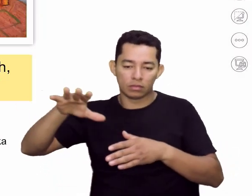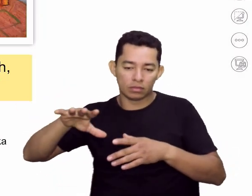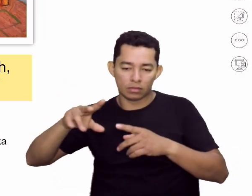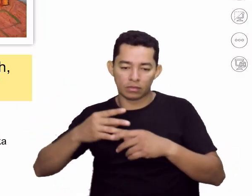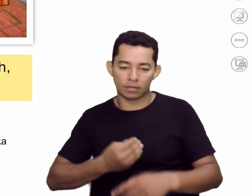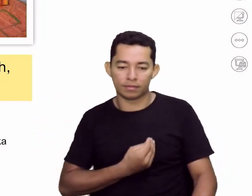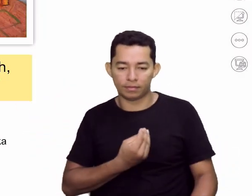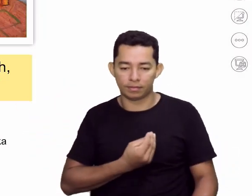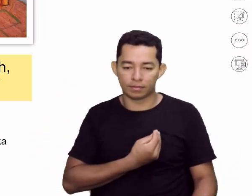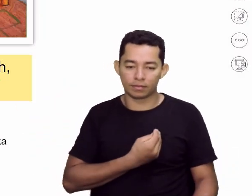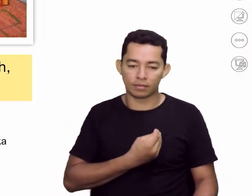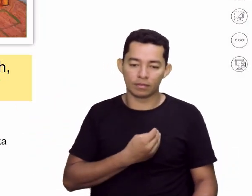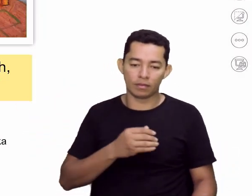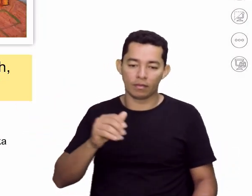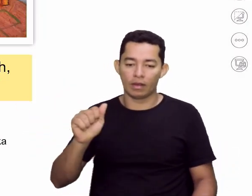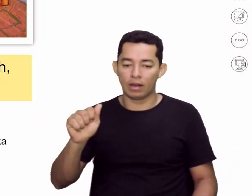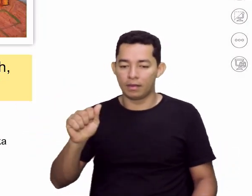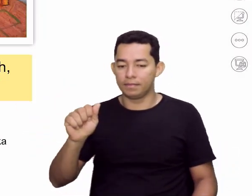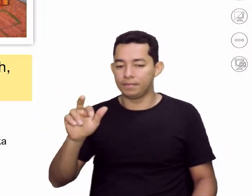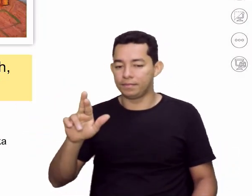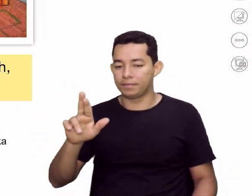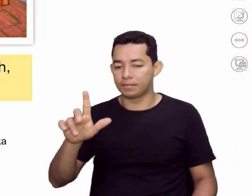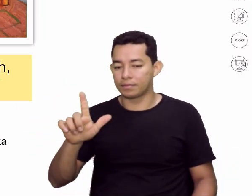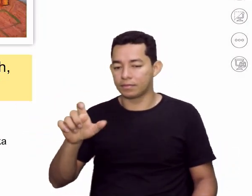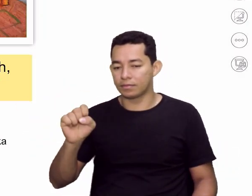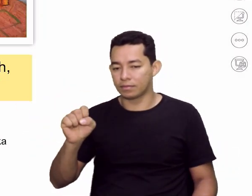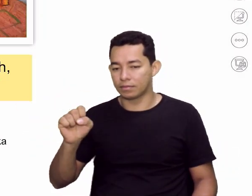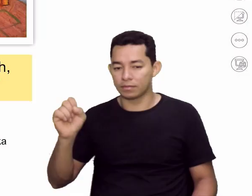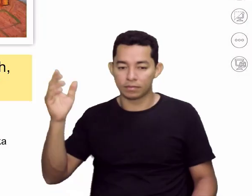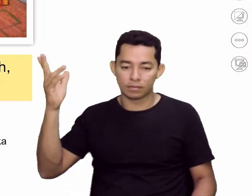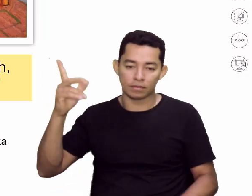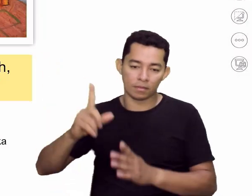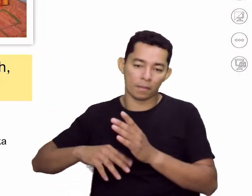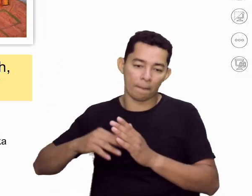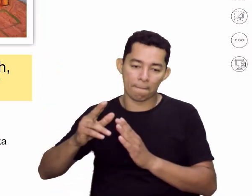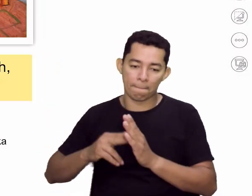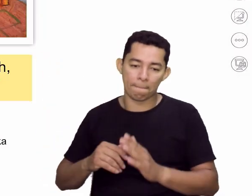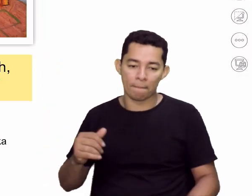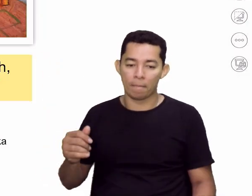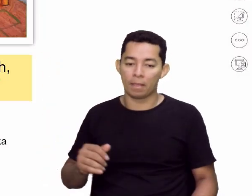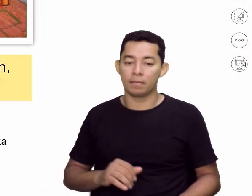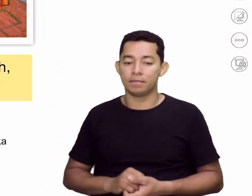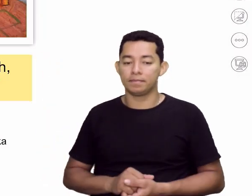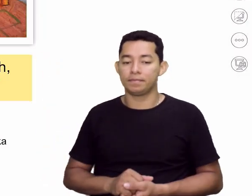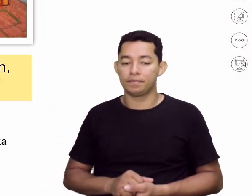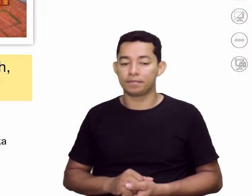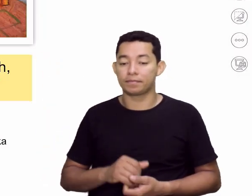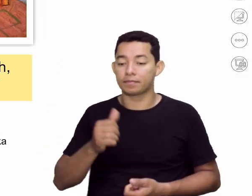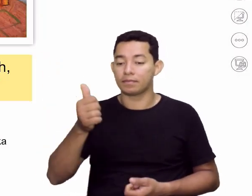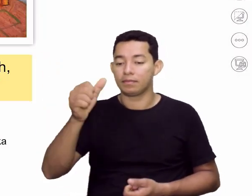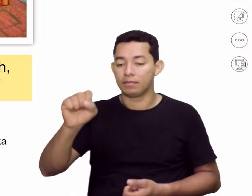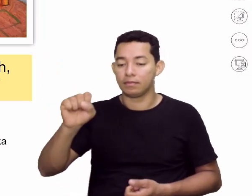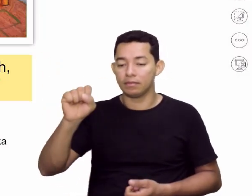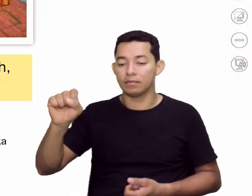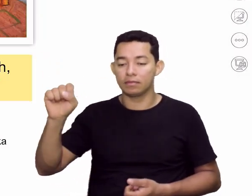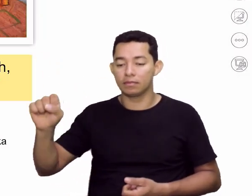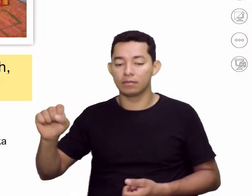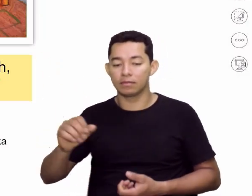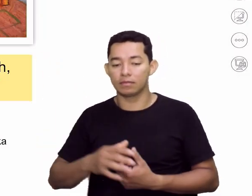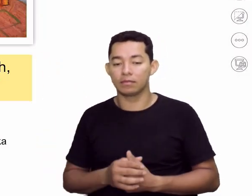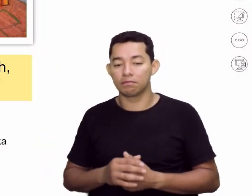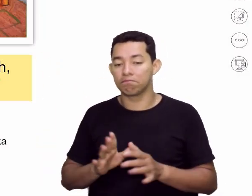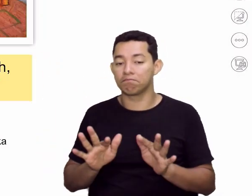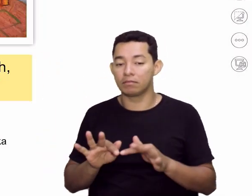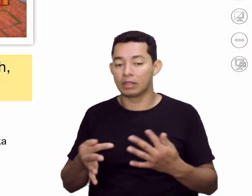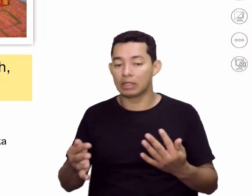Uma tela de 72 centímetros por 90, em 1888, né? Simples, né?